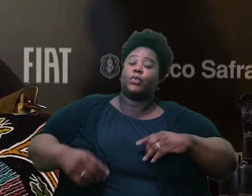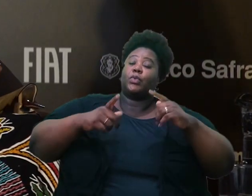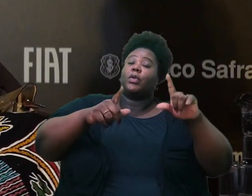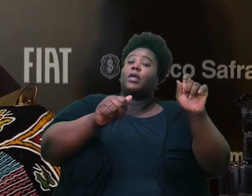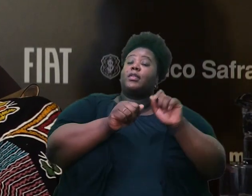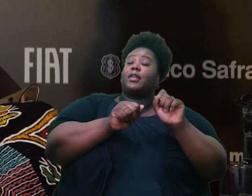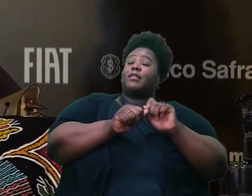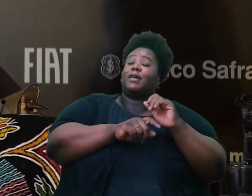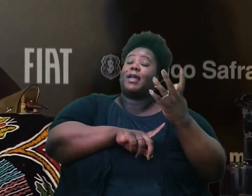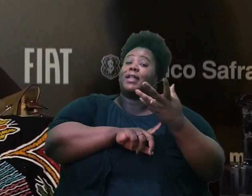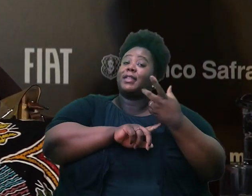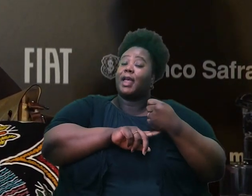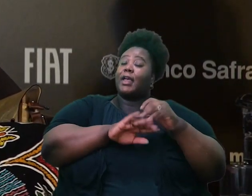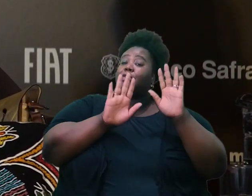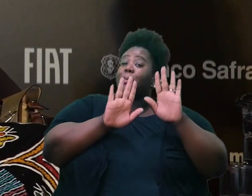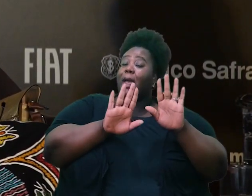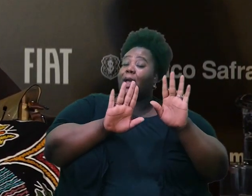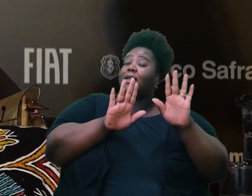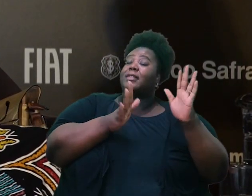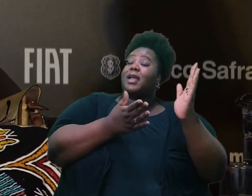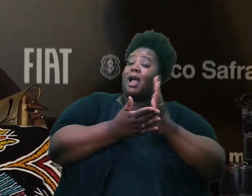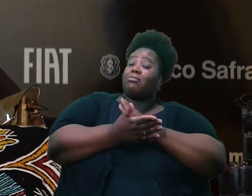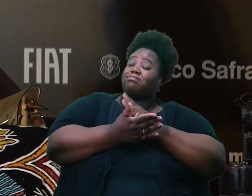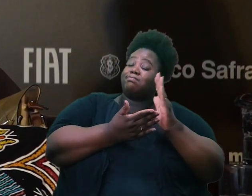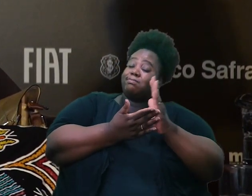em geral, ficam